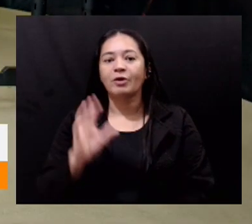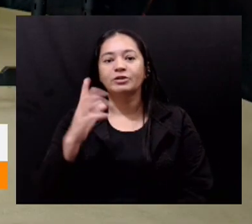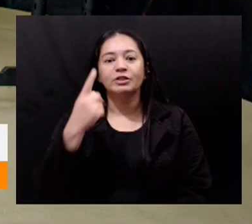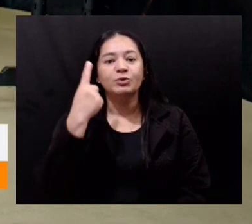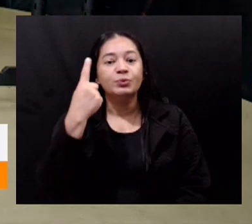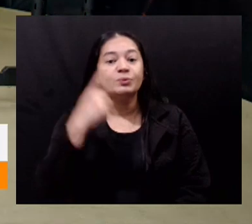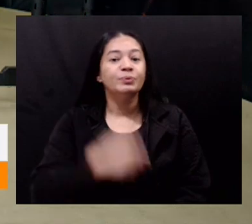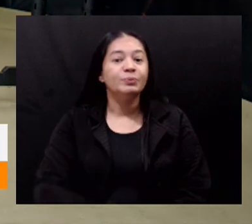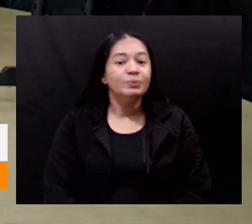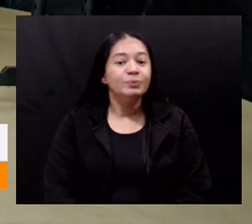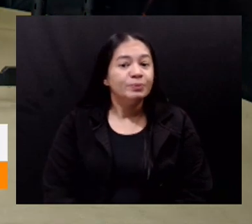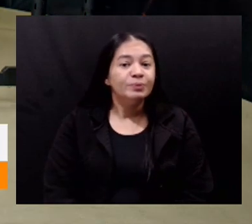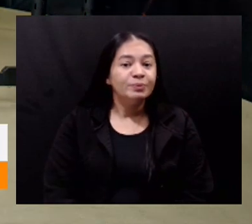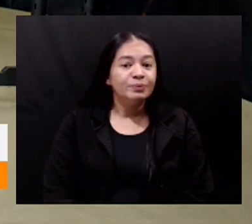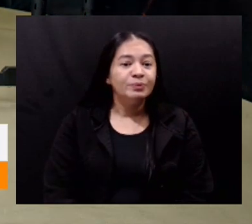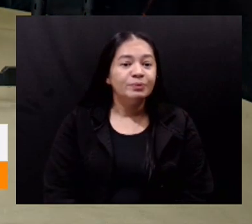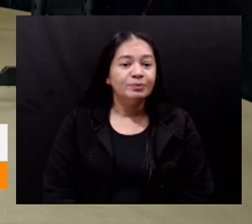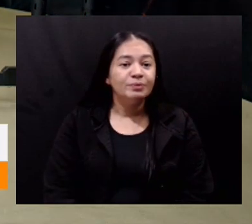Reveja essa amizade.